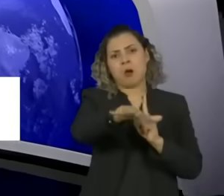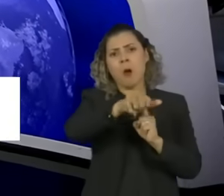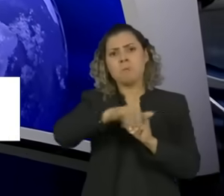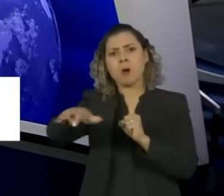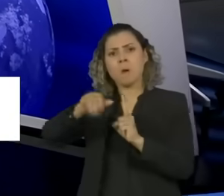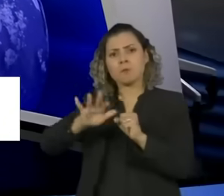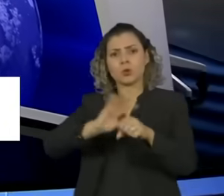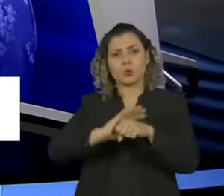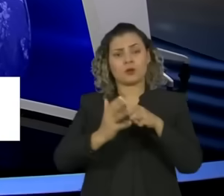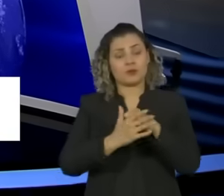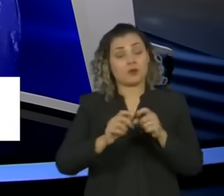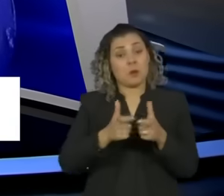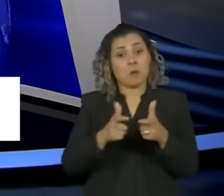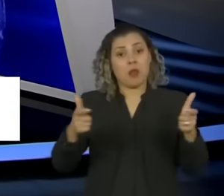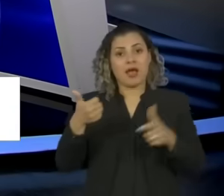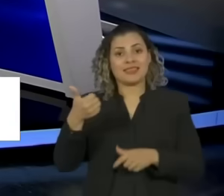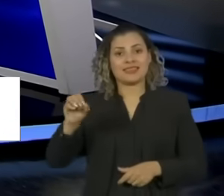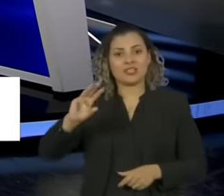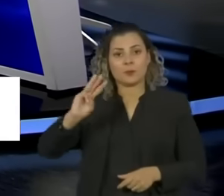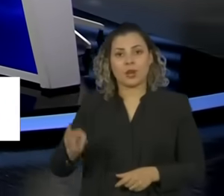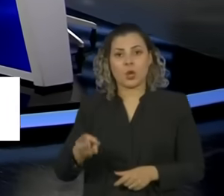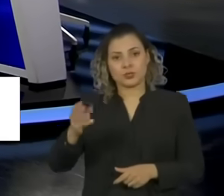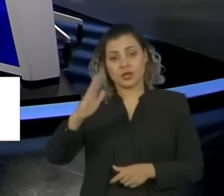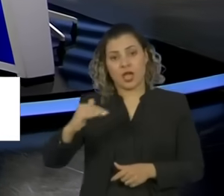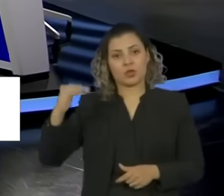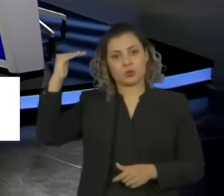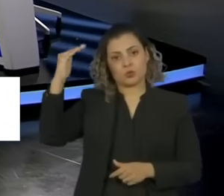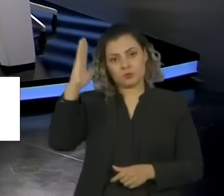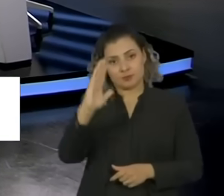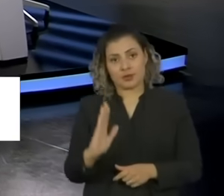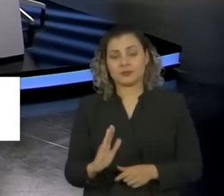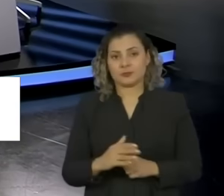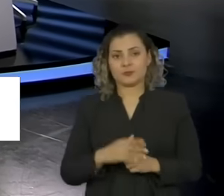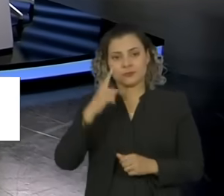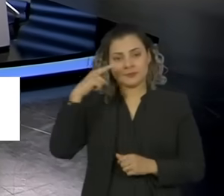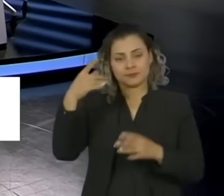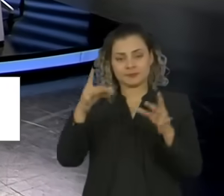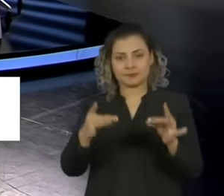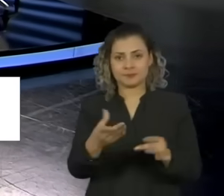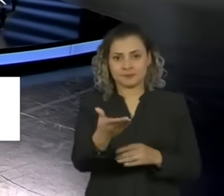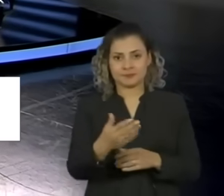pelo coronavírus de quase 10 milhões de adultos brasileiros. Nós voltamos já.